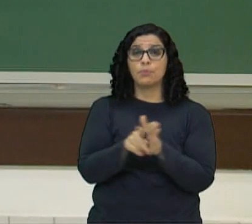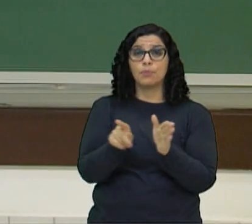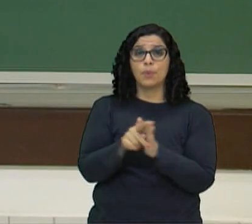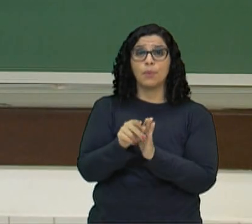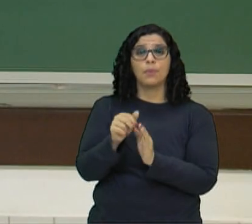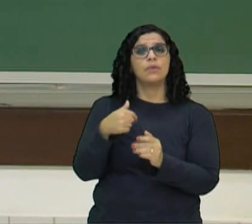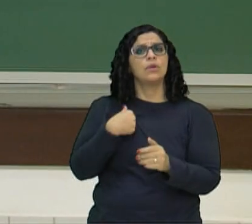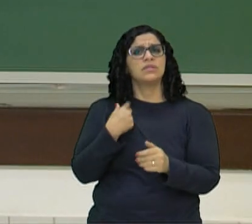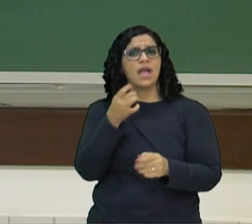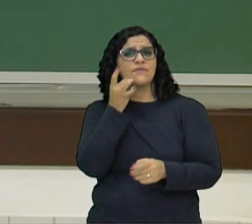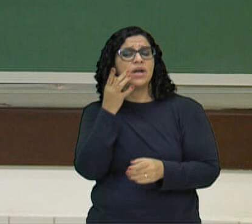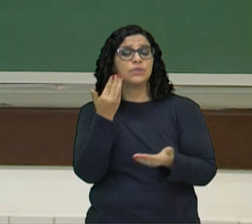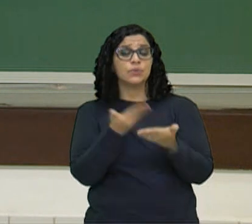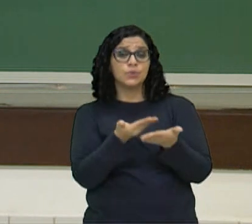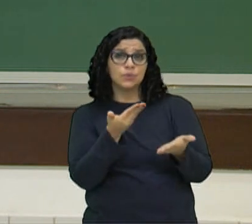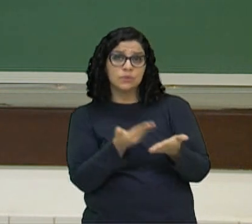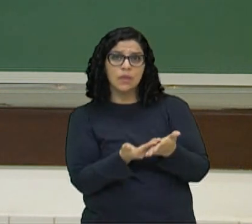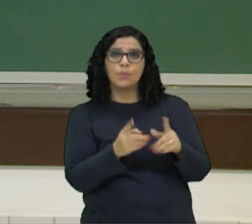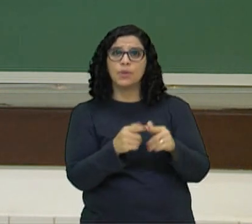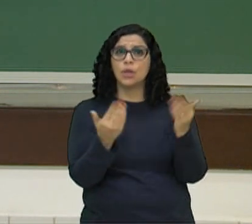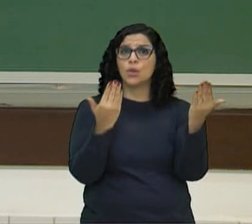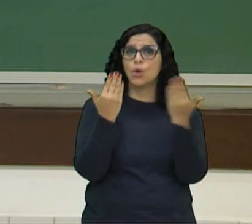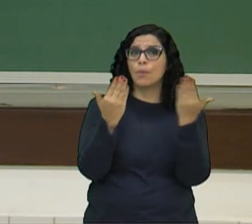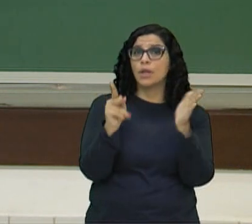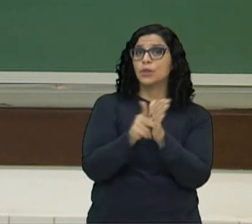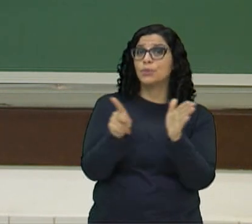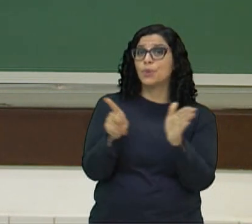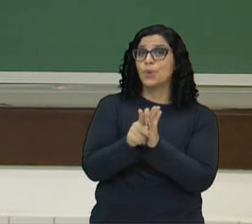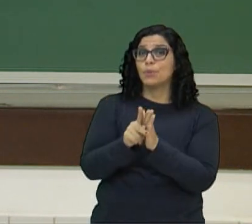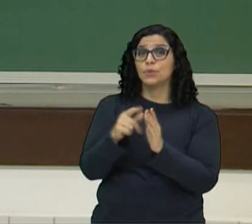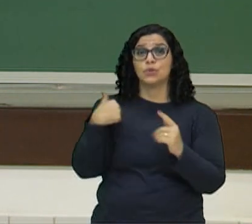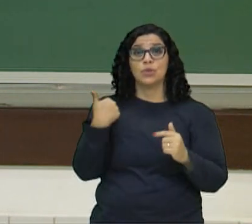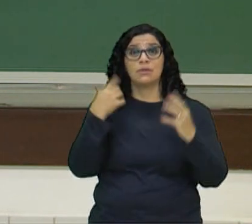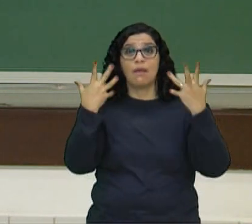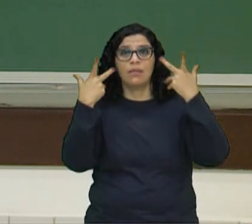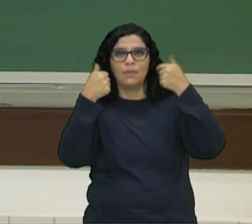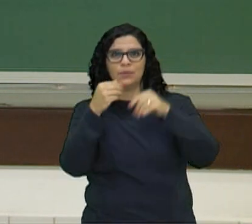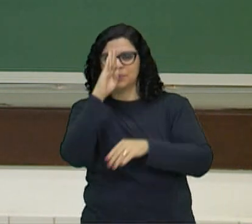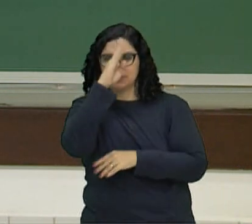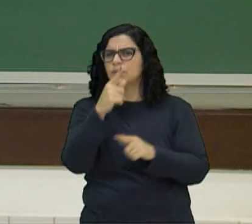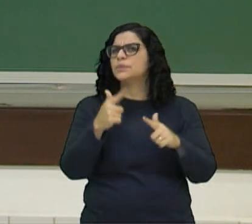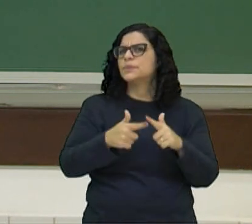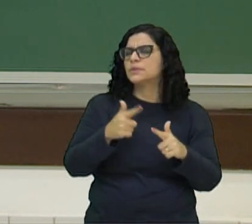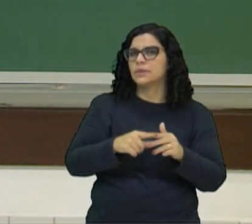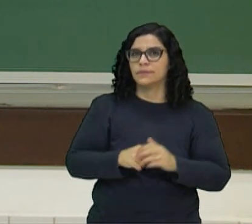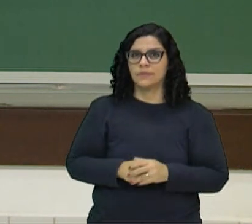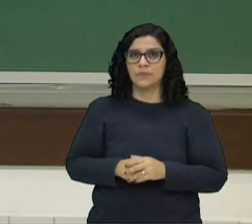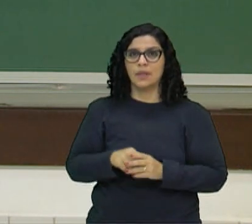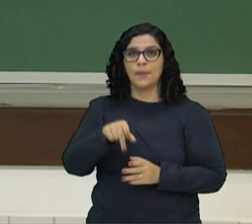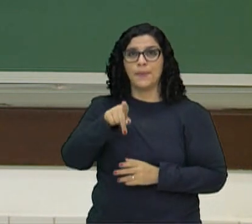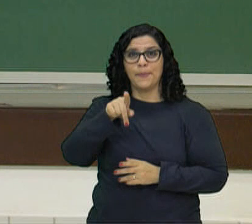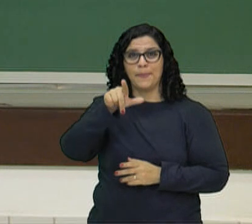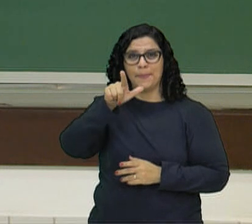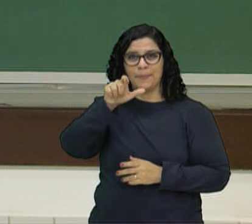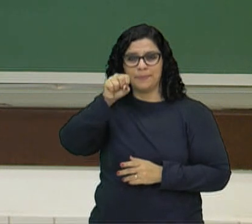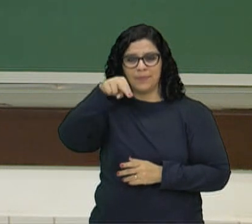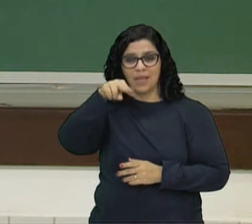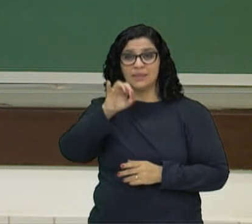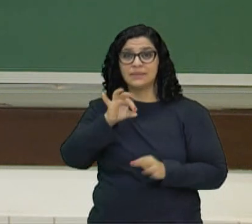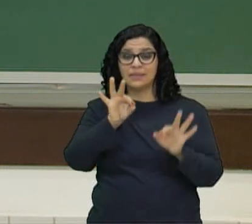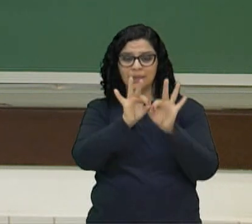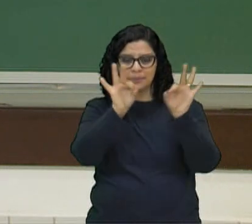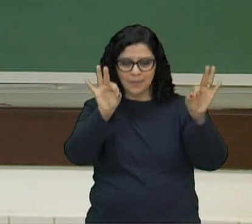muito fácil da gente estudar quando comparado aos ancestrais dos principais animais. Por quê? Planta tem parede celular